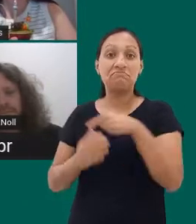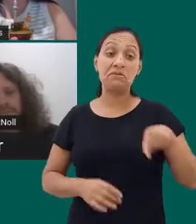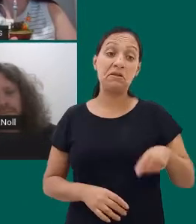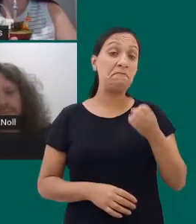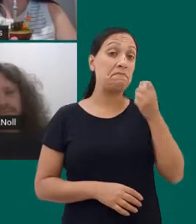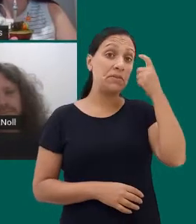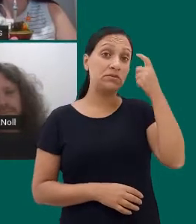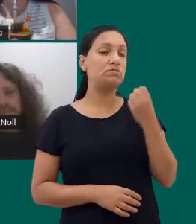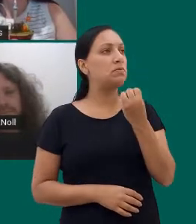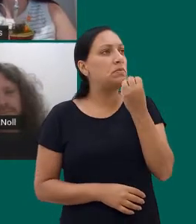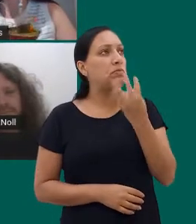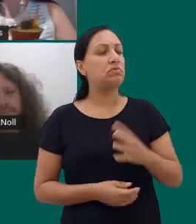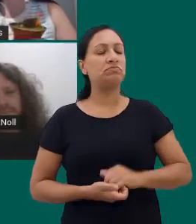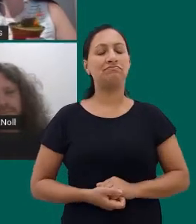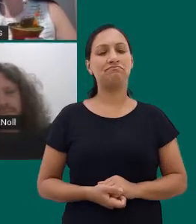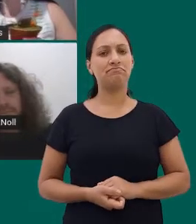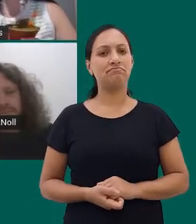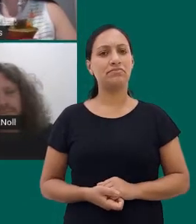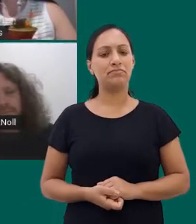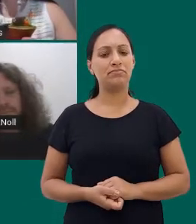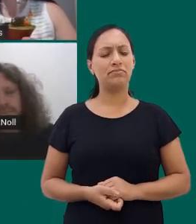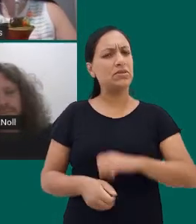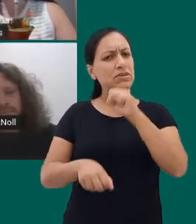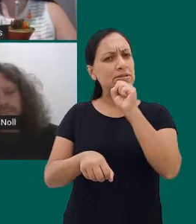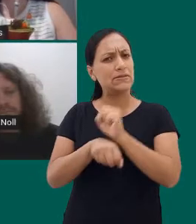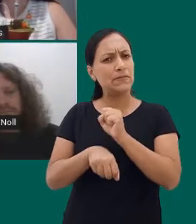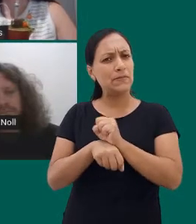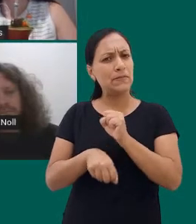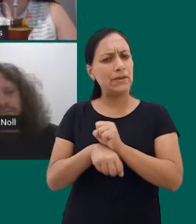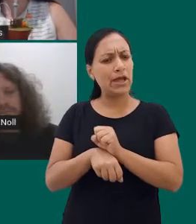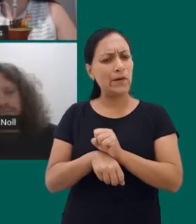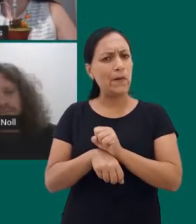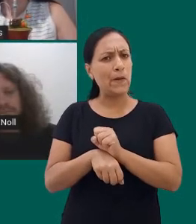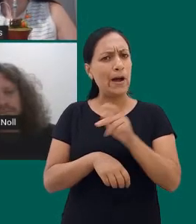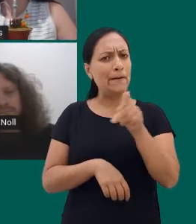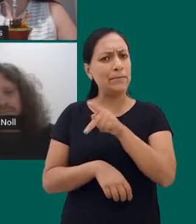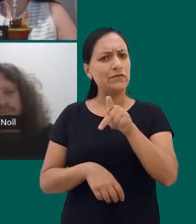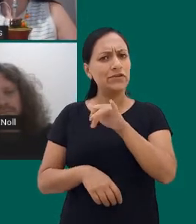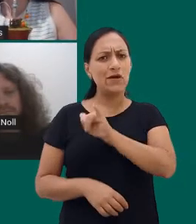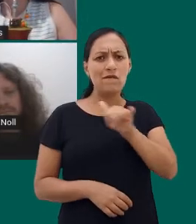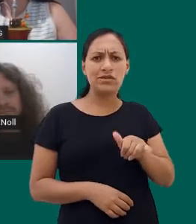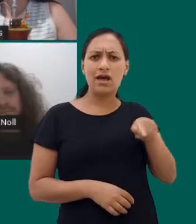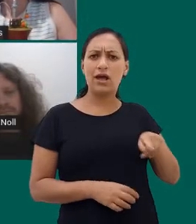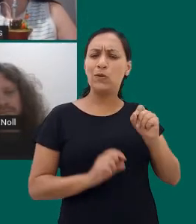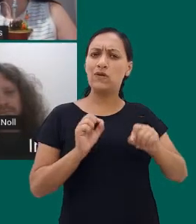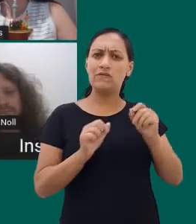menino. E esperou a professora dizer o que fazer, mas a